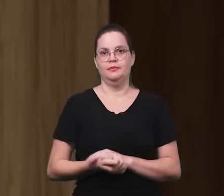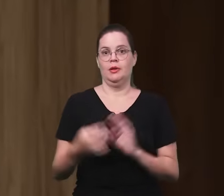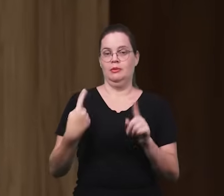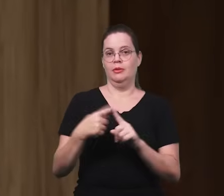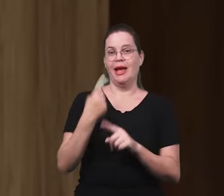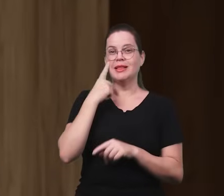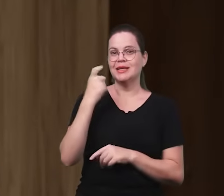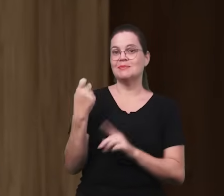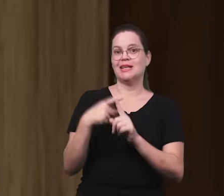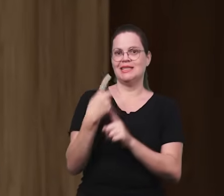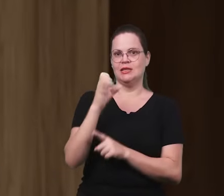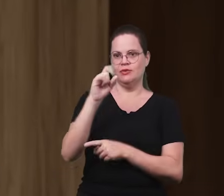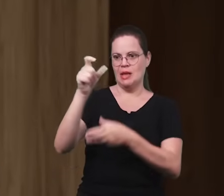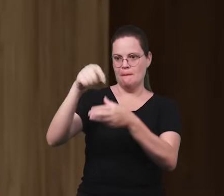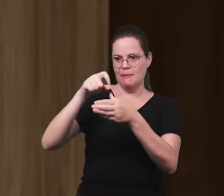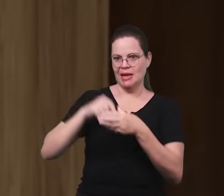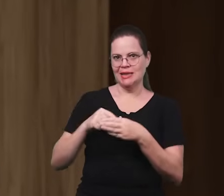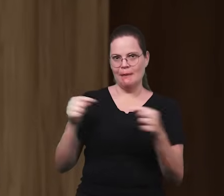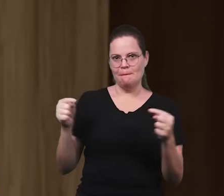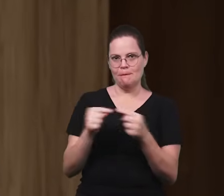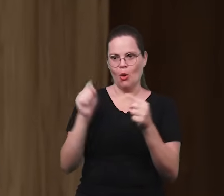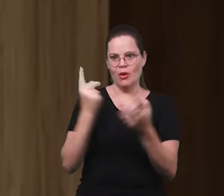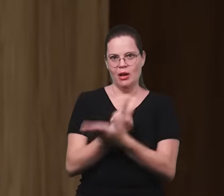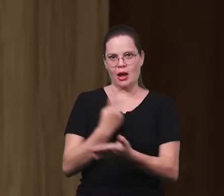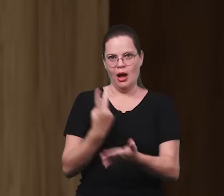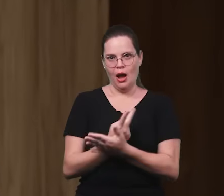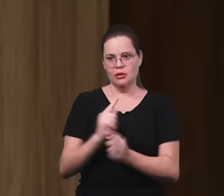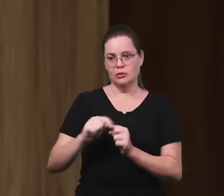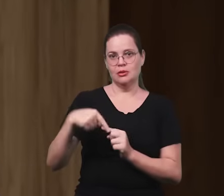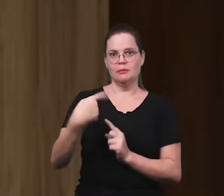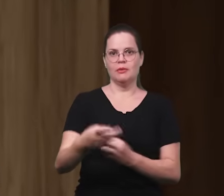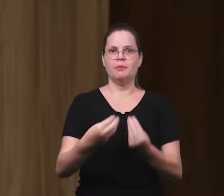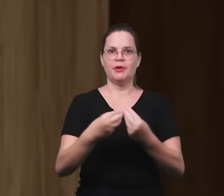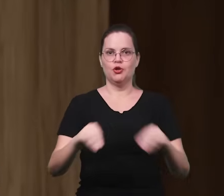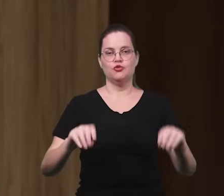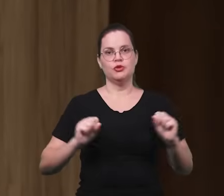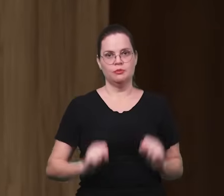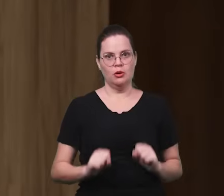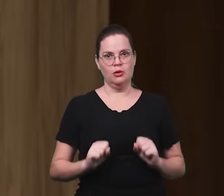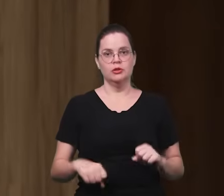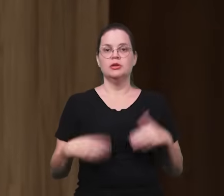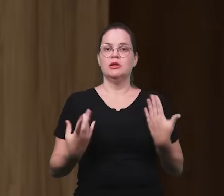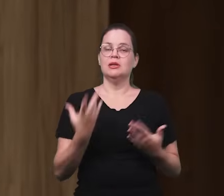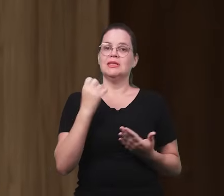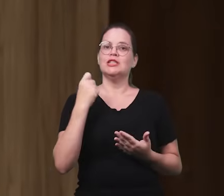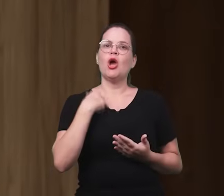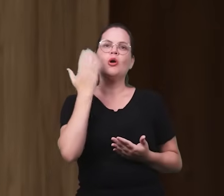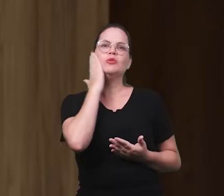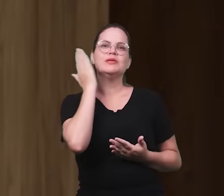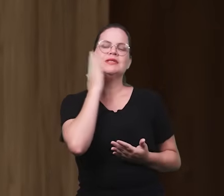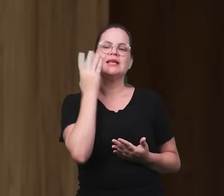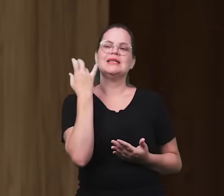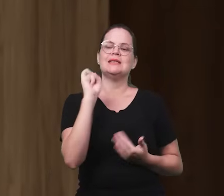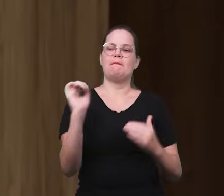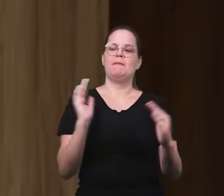hora errada, você tem um prejuízo na colheita, né? Então, de uma certa forma,